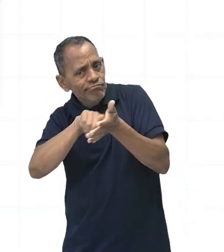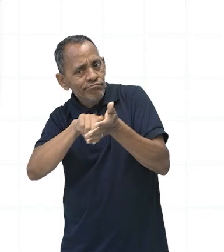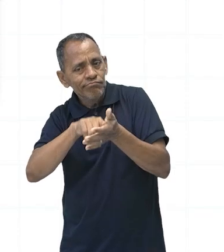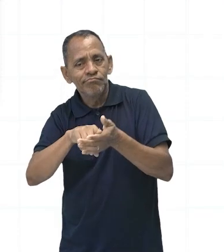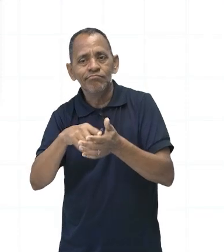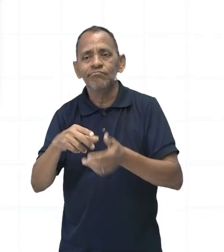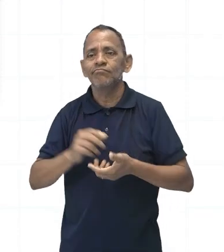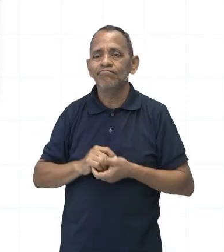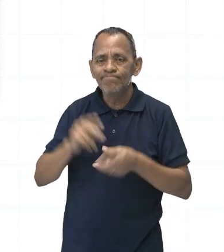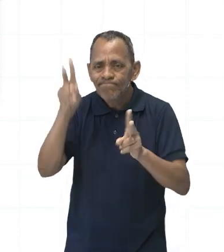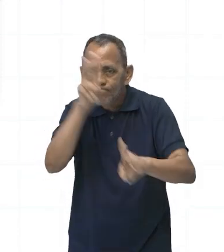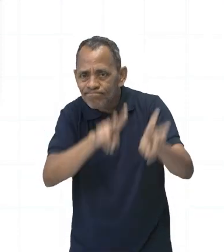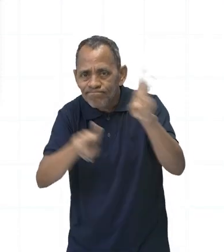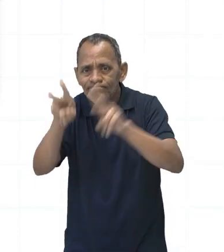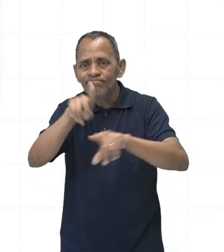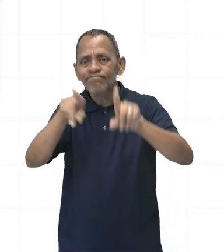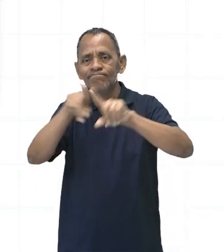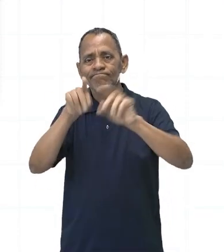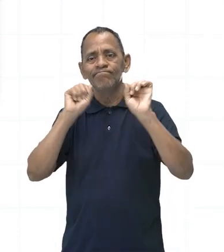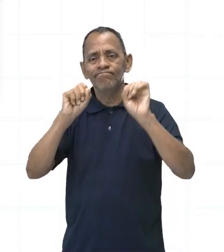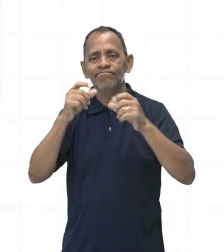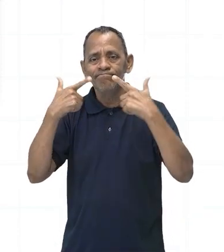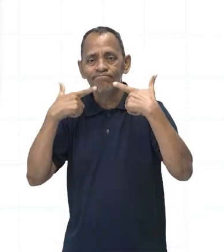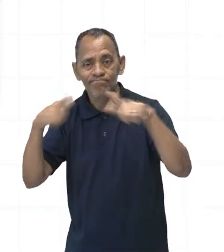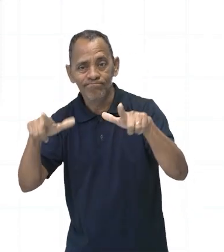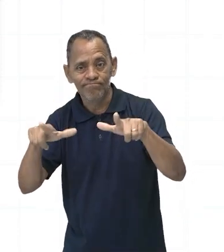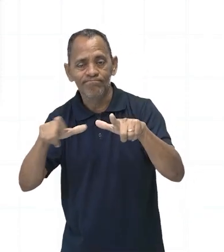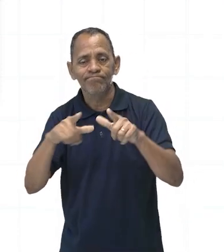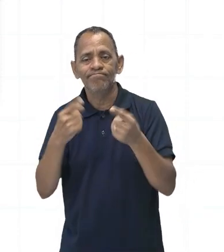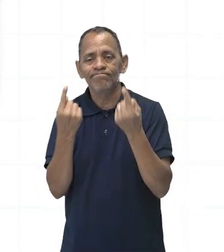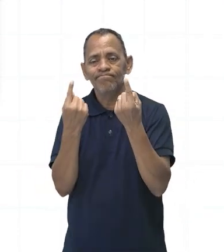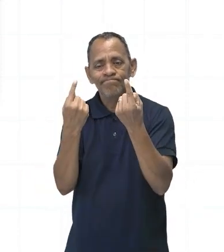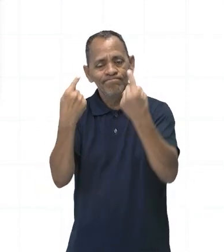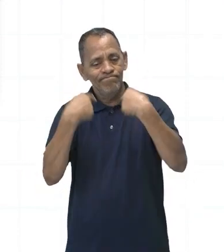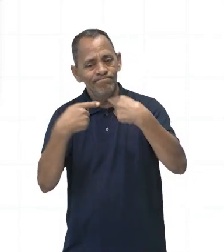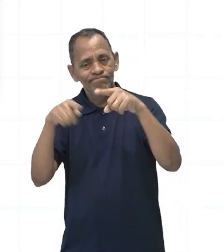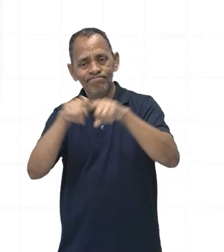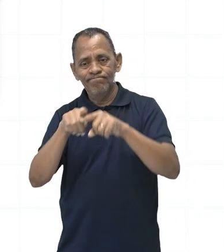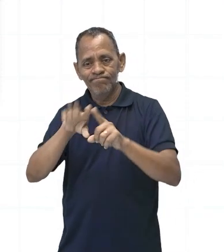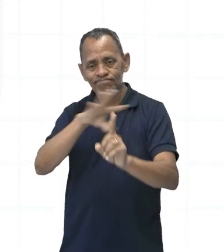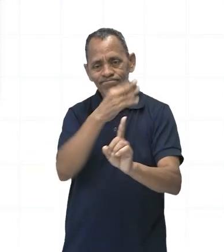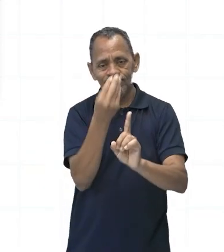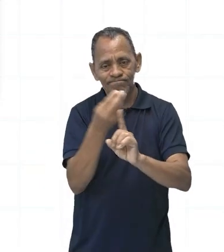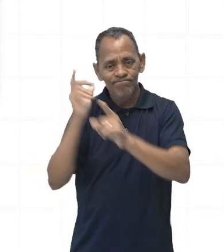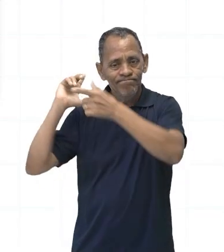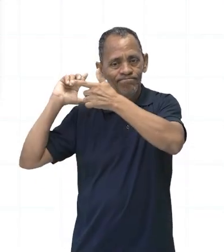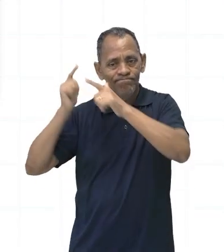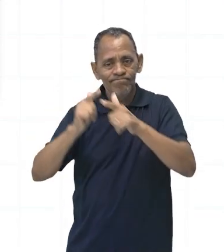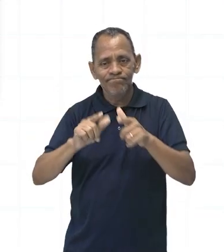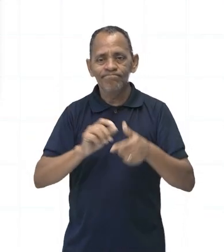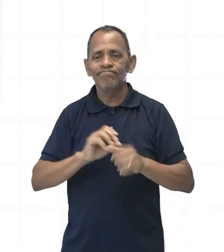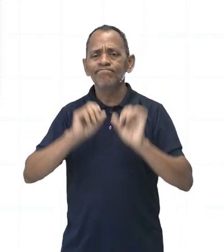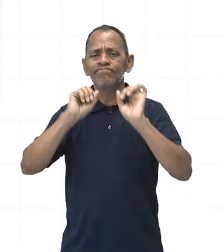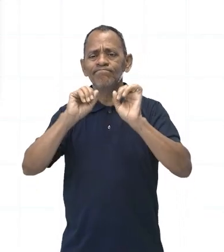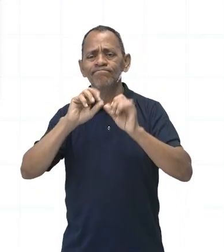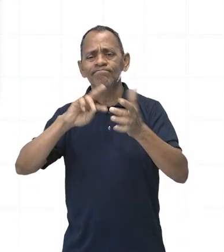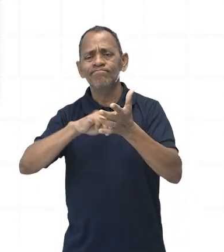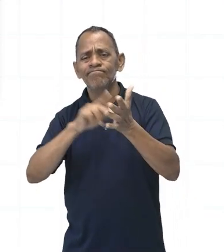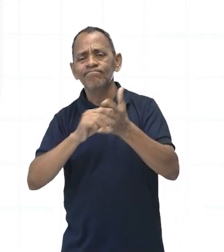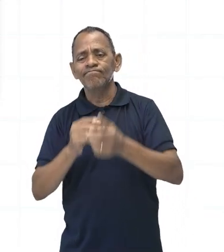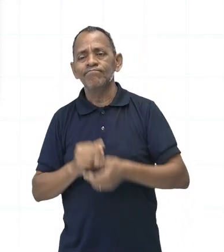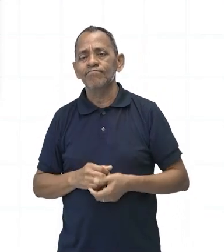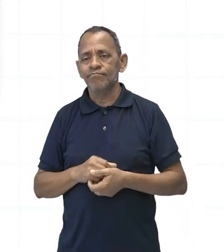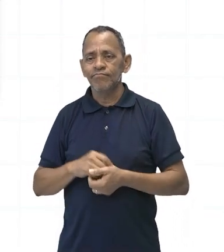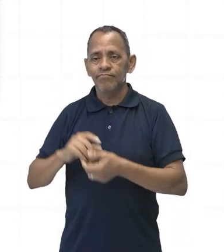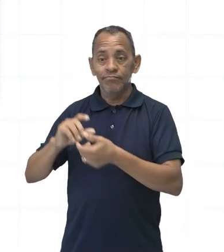linguagem visual e desafiando os limites da arte tradicional. Qual é a arte tradicional? É aquela arte que